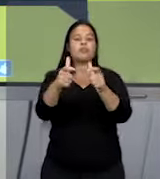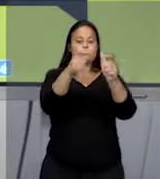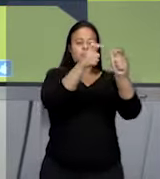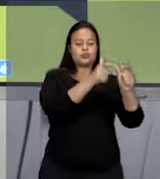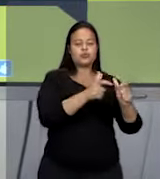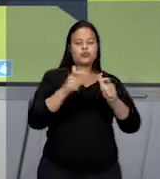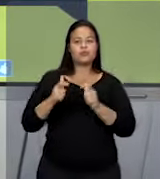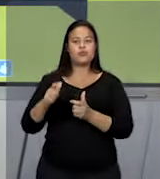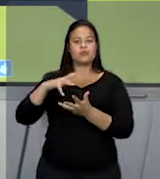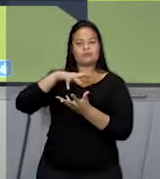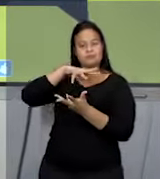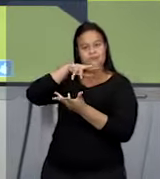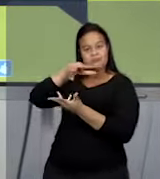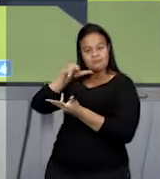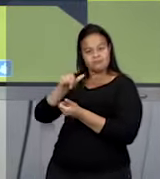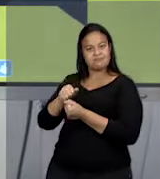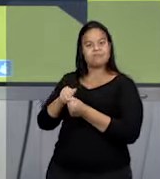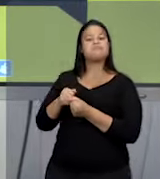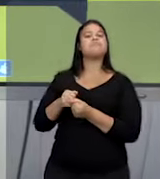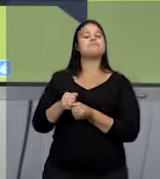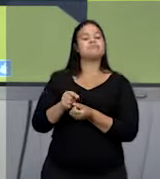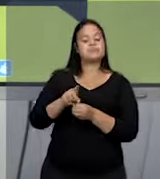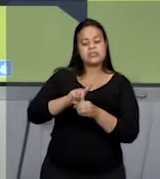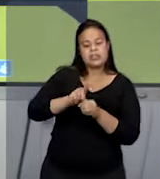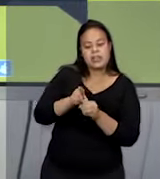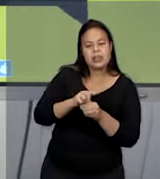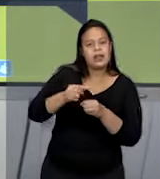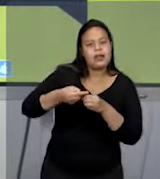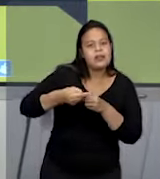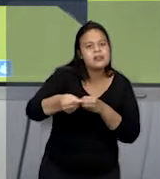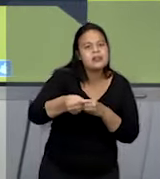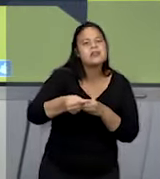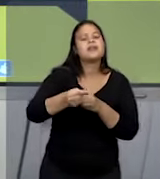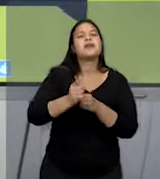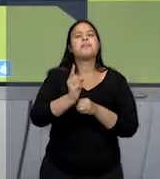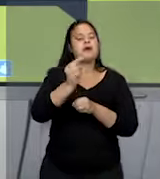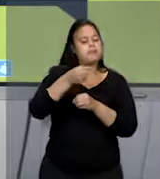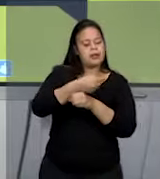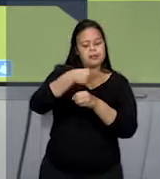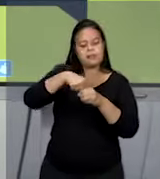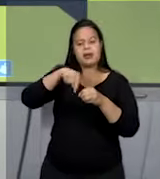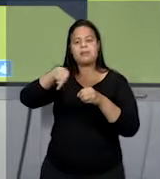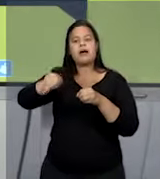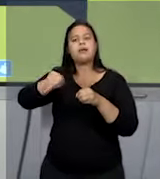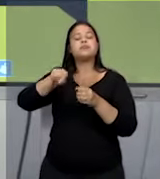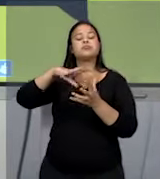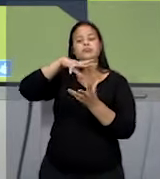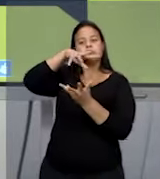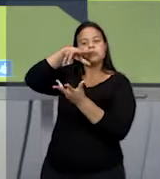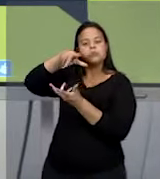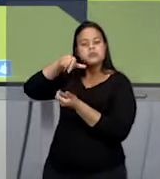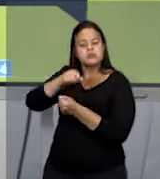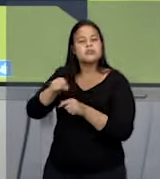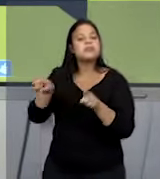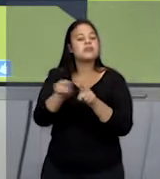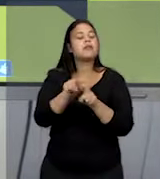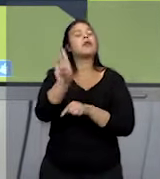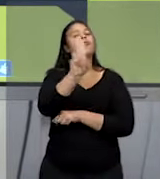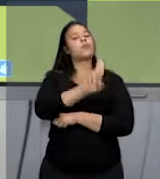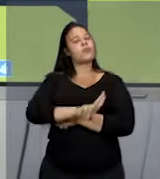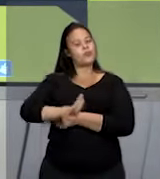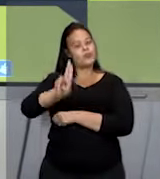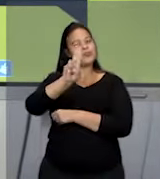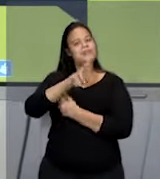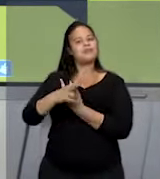posicionamento global, para além da bússola, para além da orientação pelos astros. Aqui nós usamos